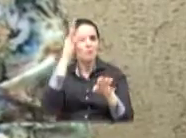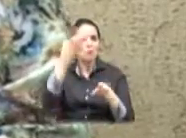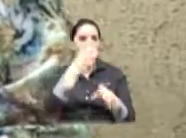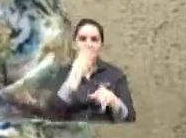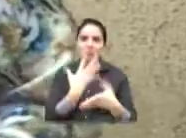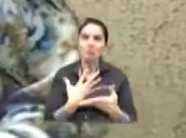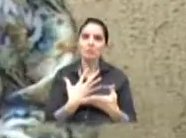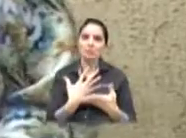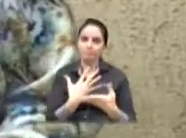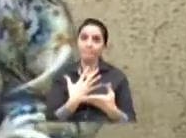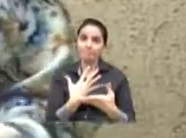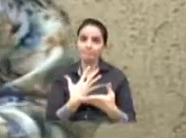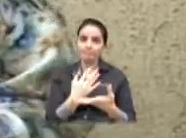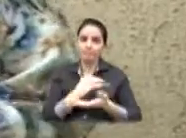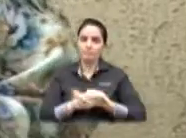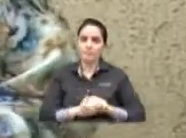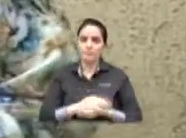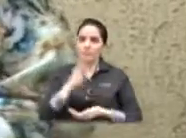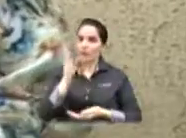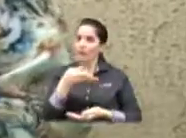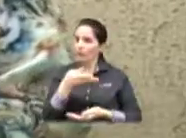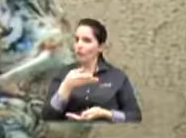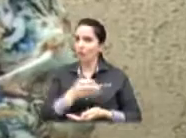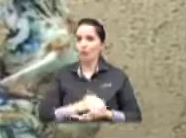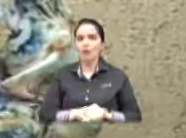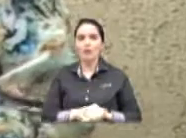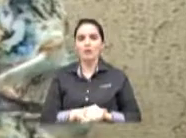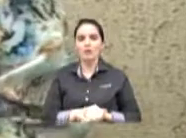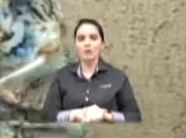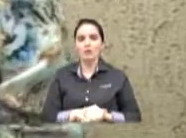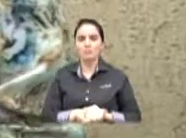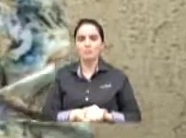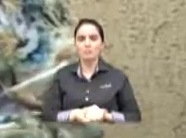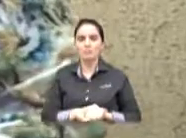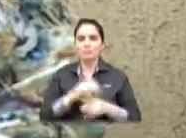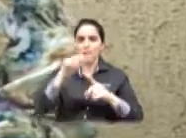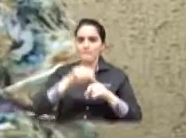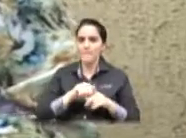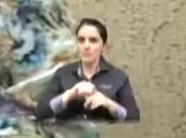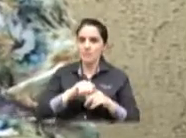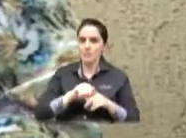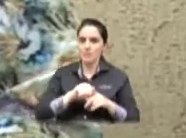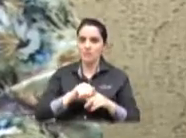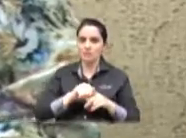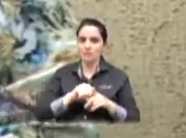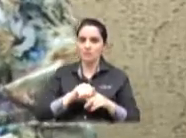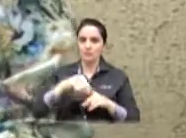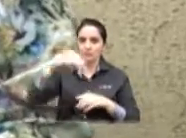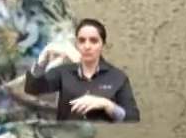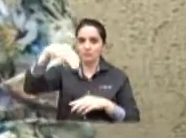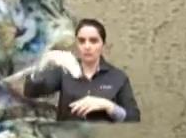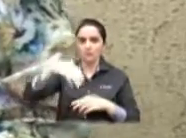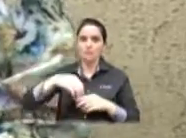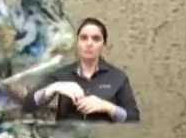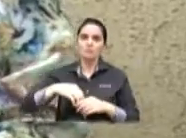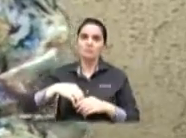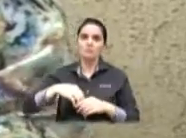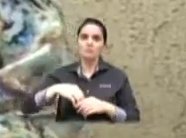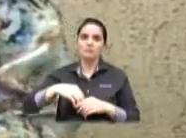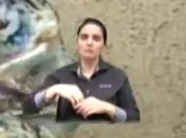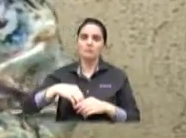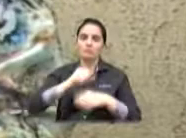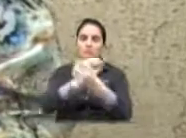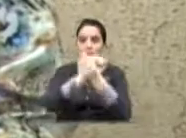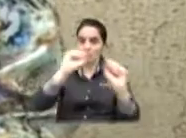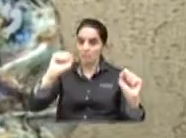e agora no mês agora a partir de maio nós abrimos o espaço para as escolas chamado universo